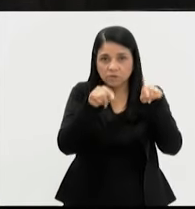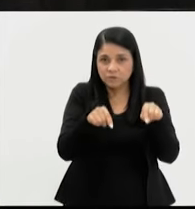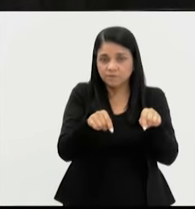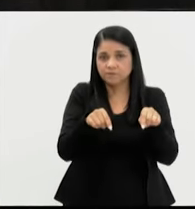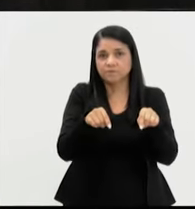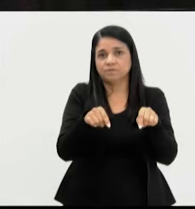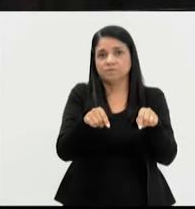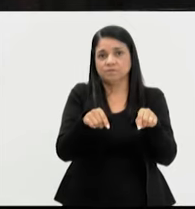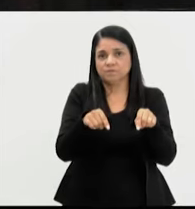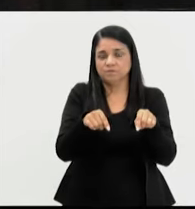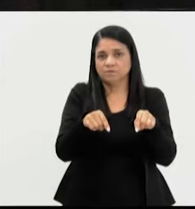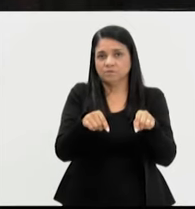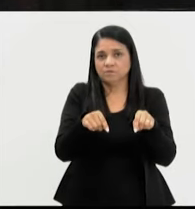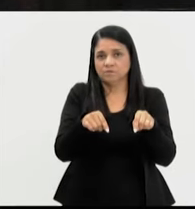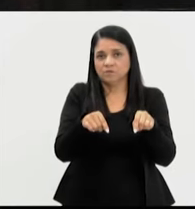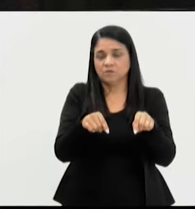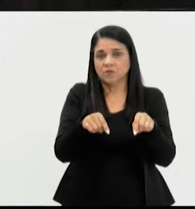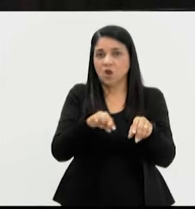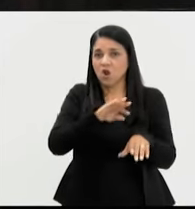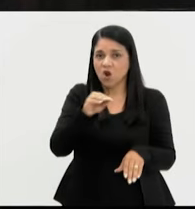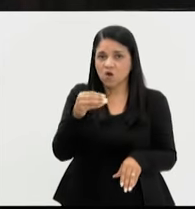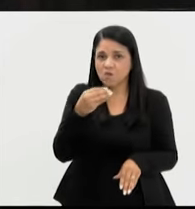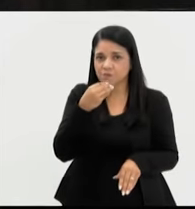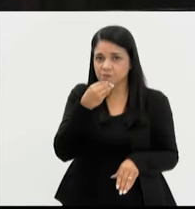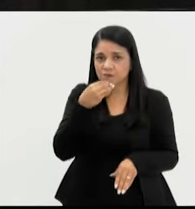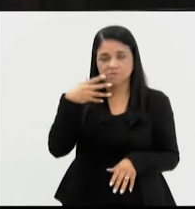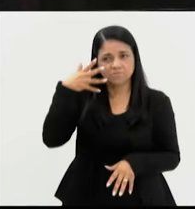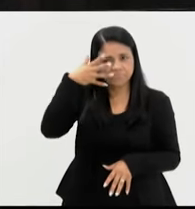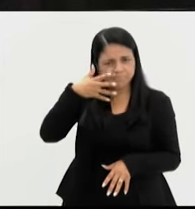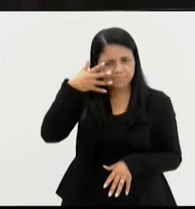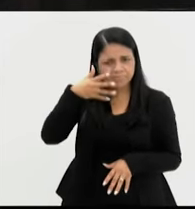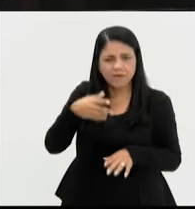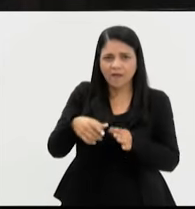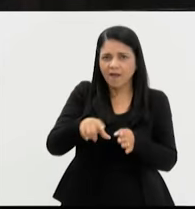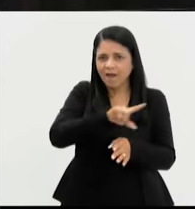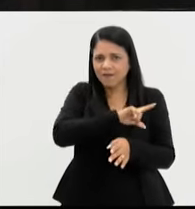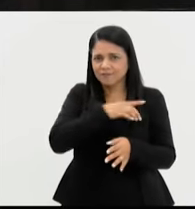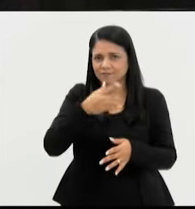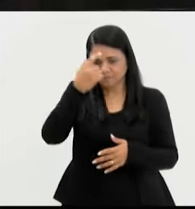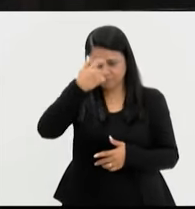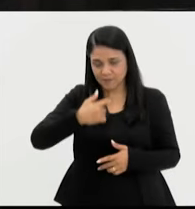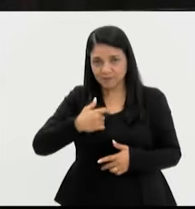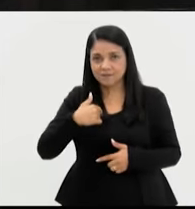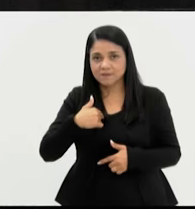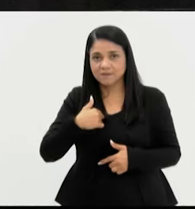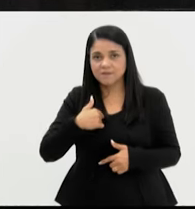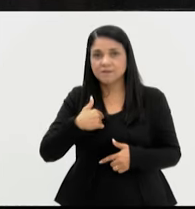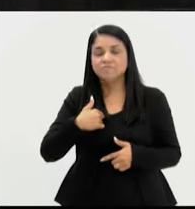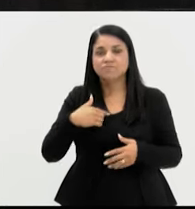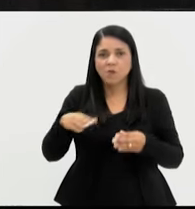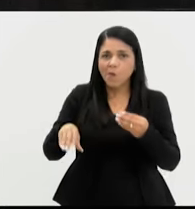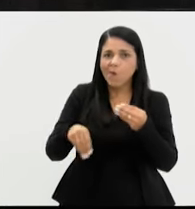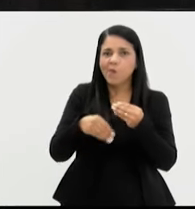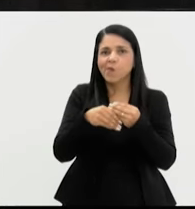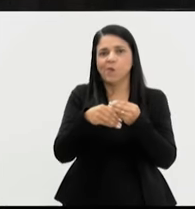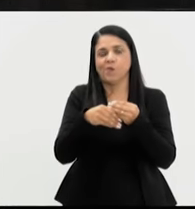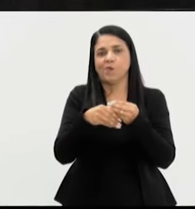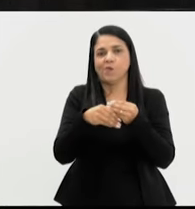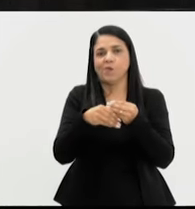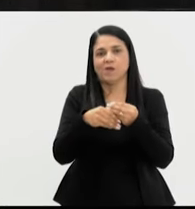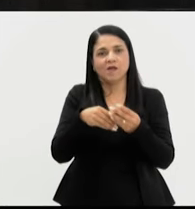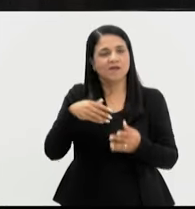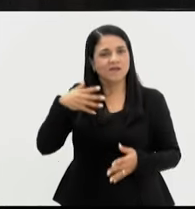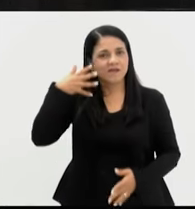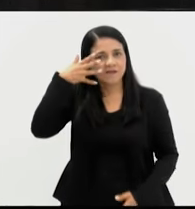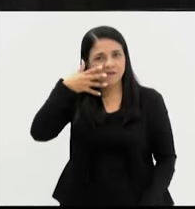público então achei oportuna a fala dos Senhores conu da parte é